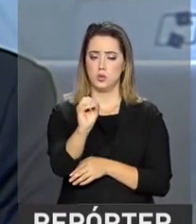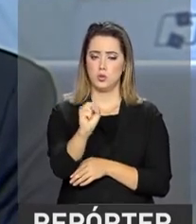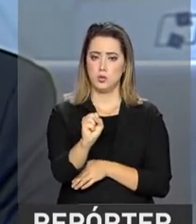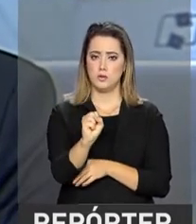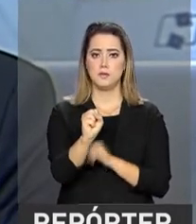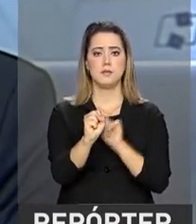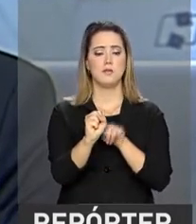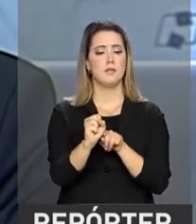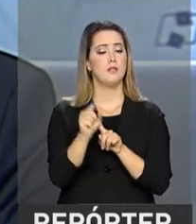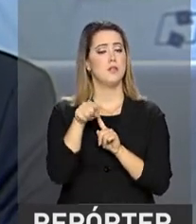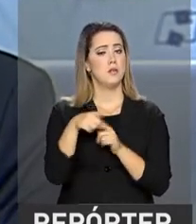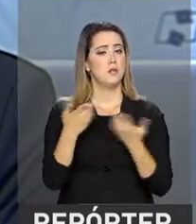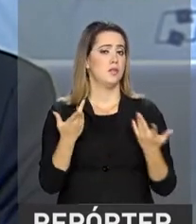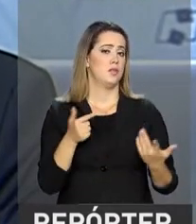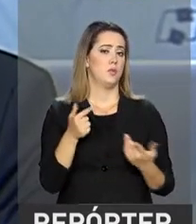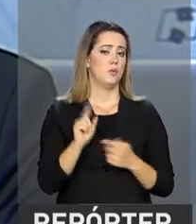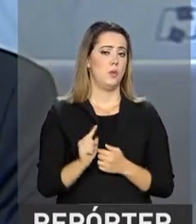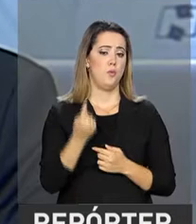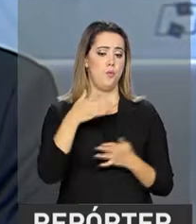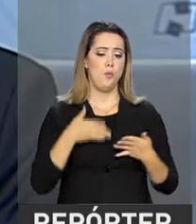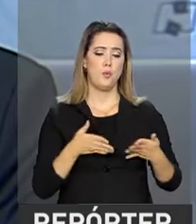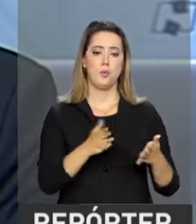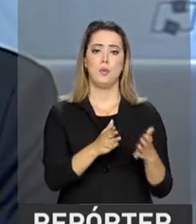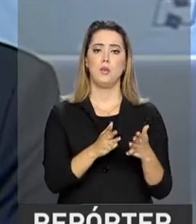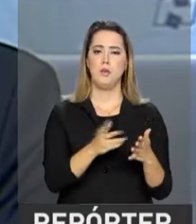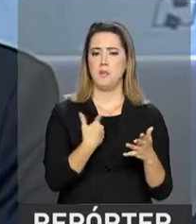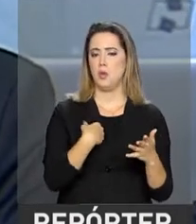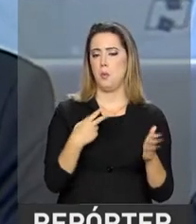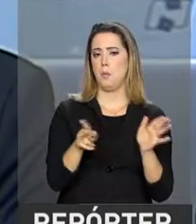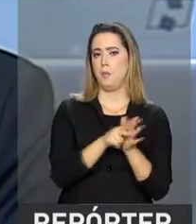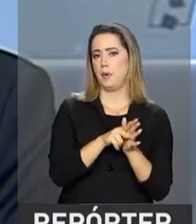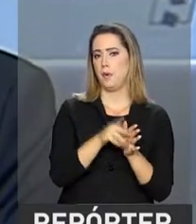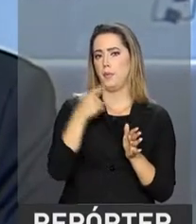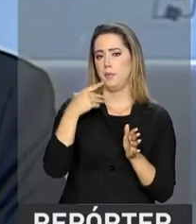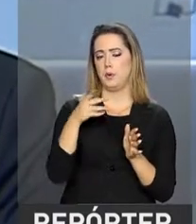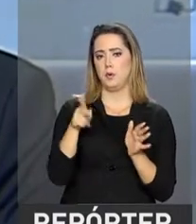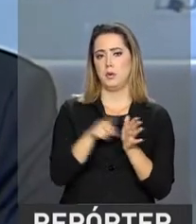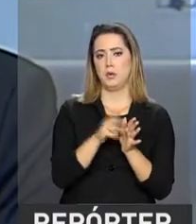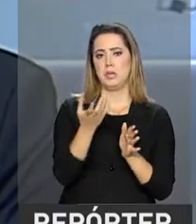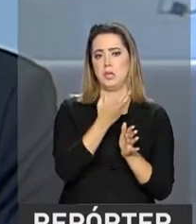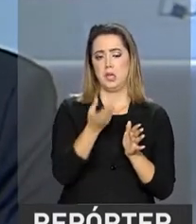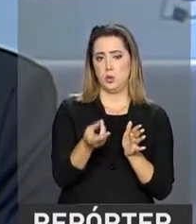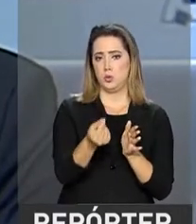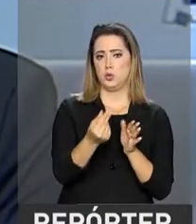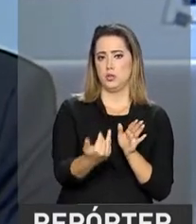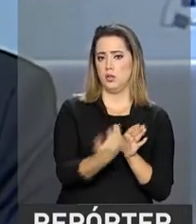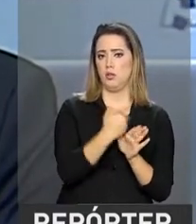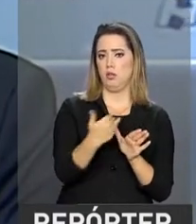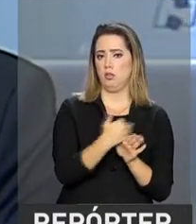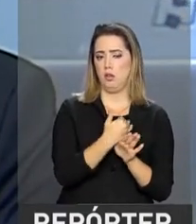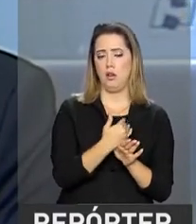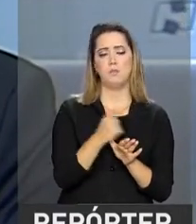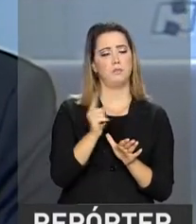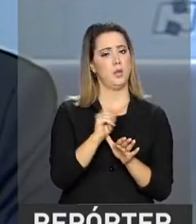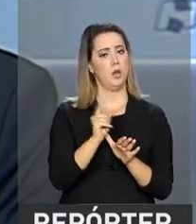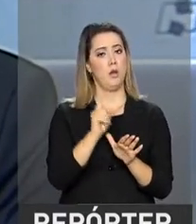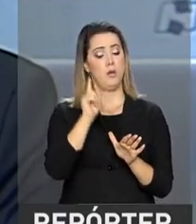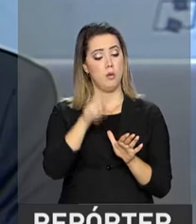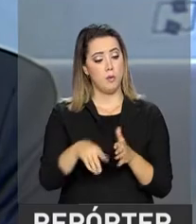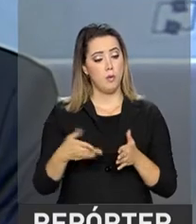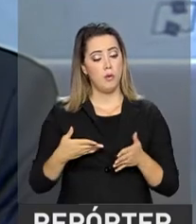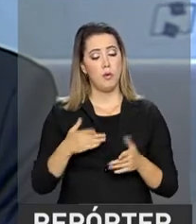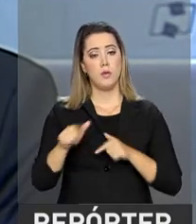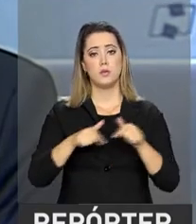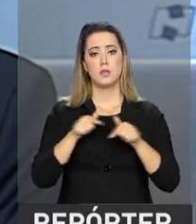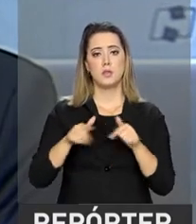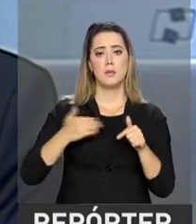empresas então isso não é um movimento único e simplesmente mirando uma necessidade momentânea de caxias é um movimento muito